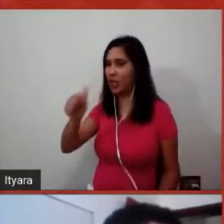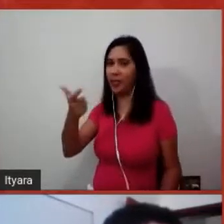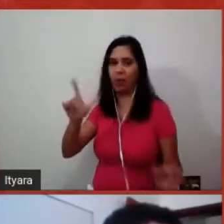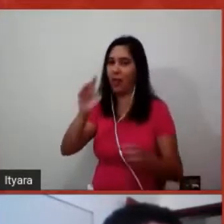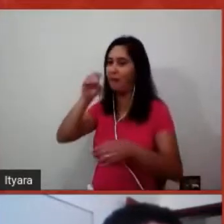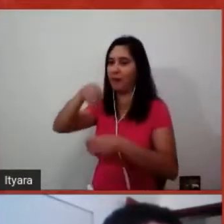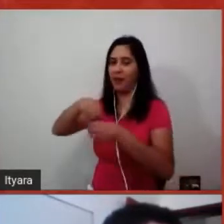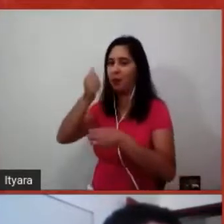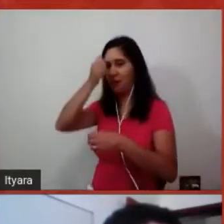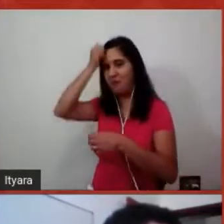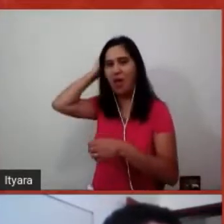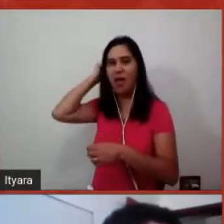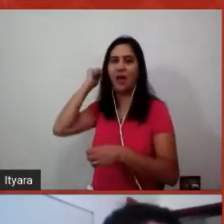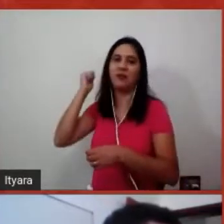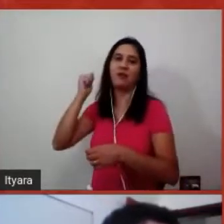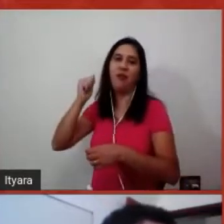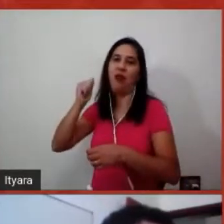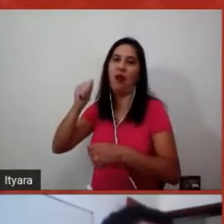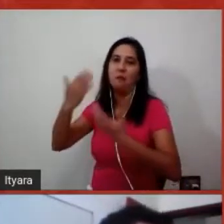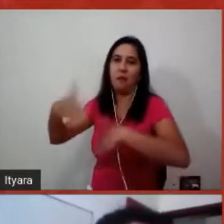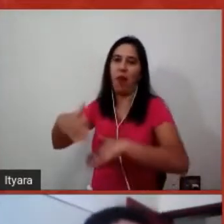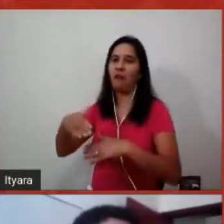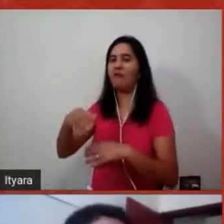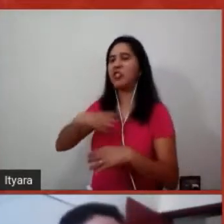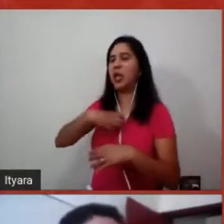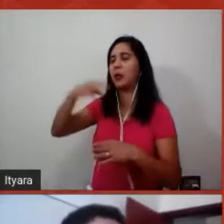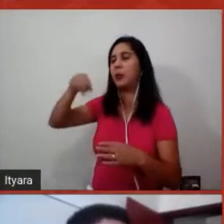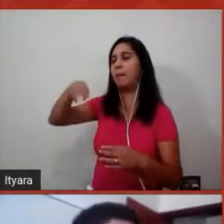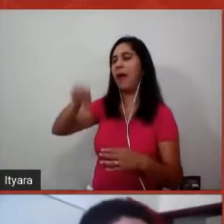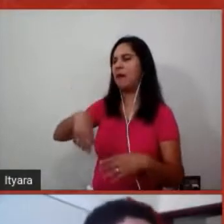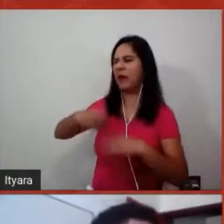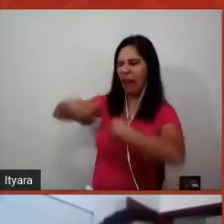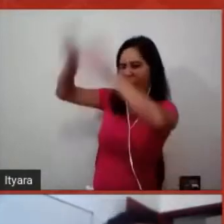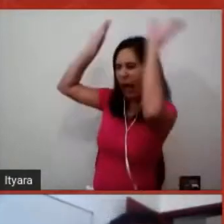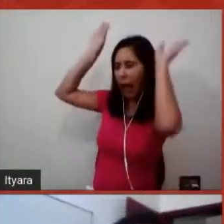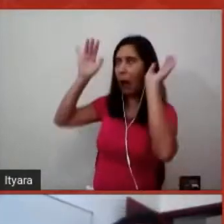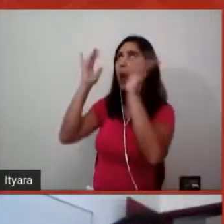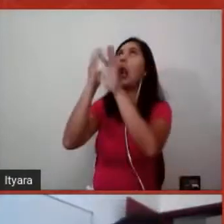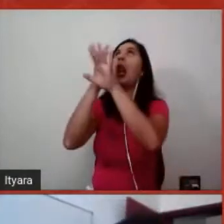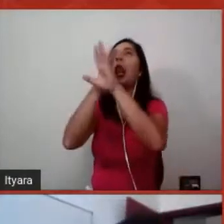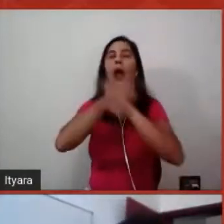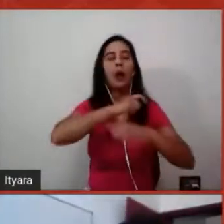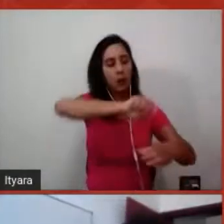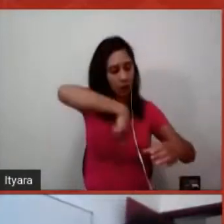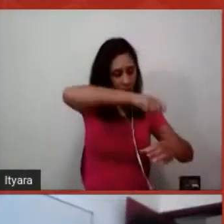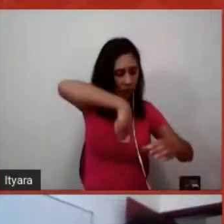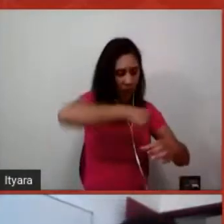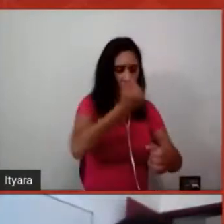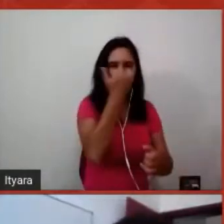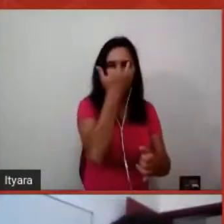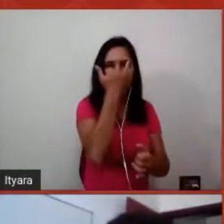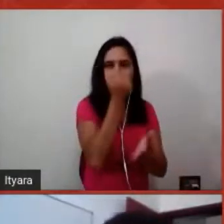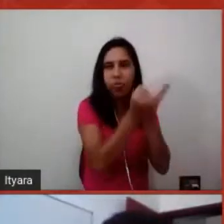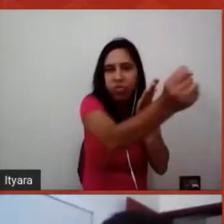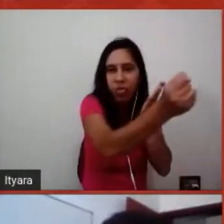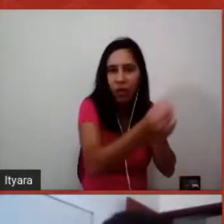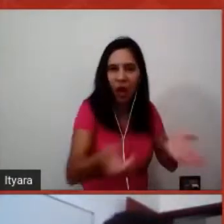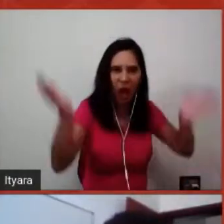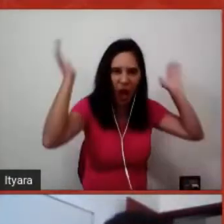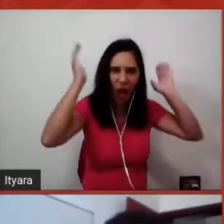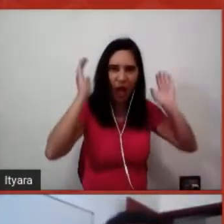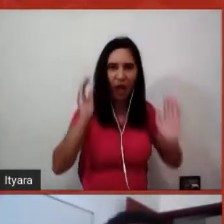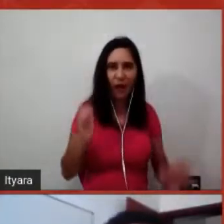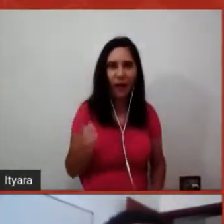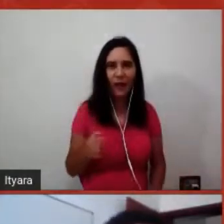forma de meme. E sai pra lá. Você me distraiu e eu errei o ponto do mingau. Vou precisar de